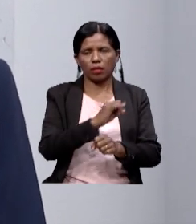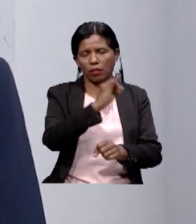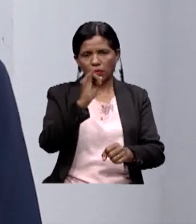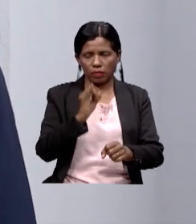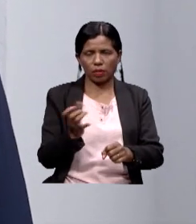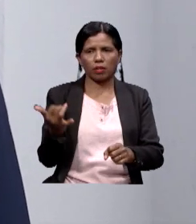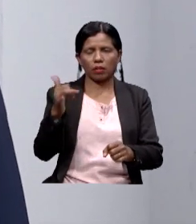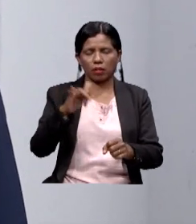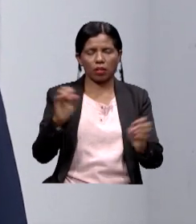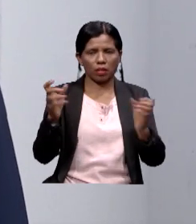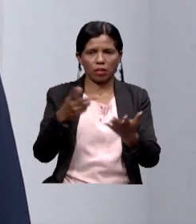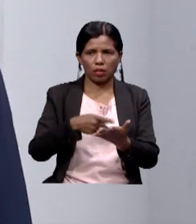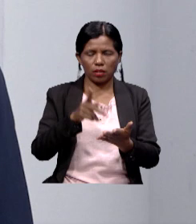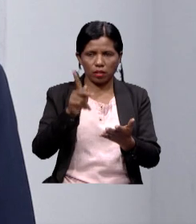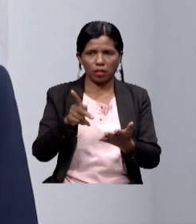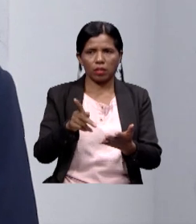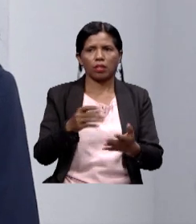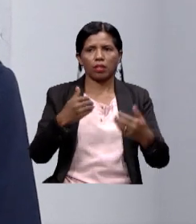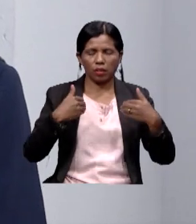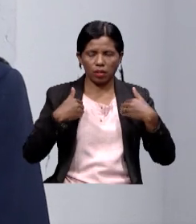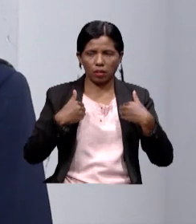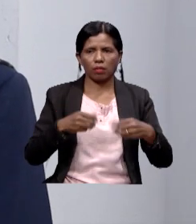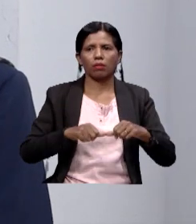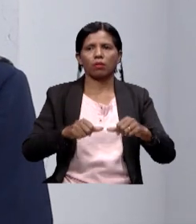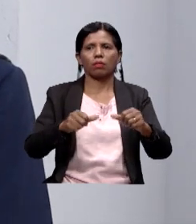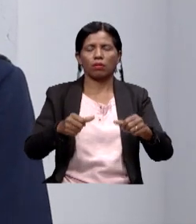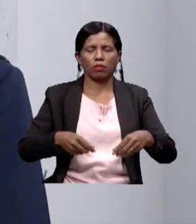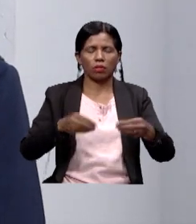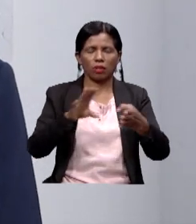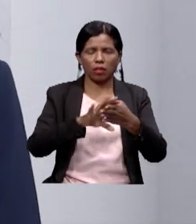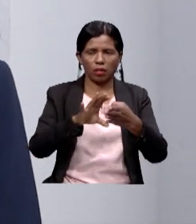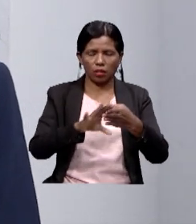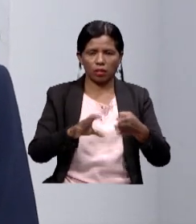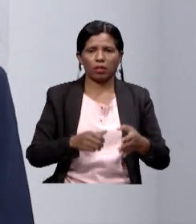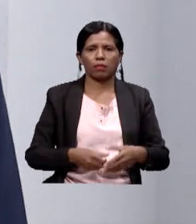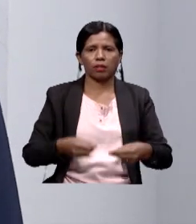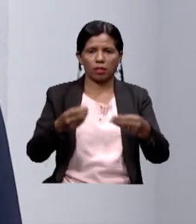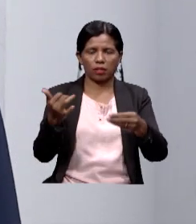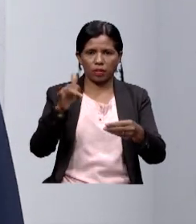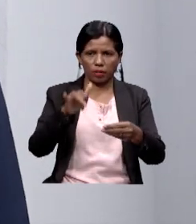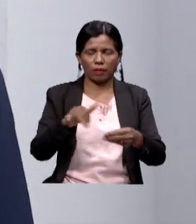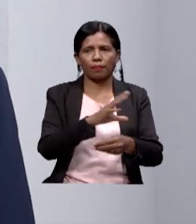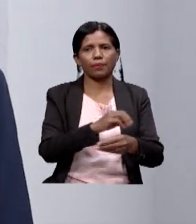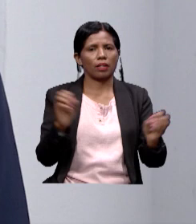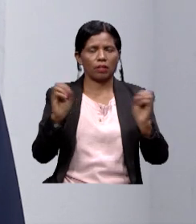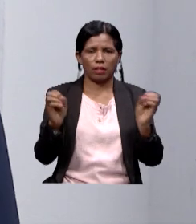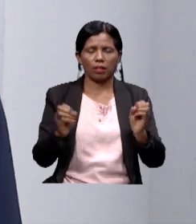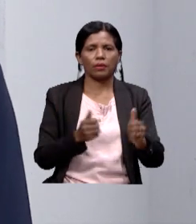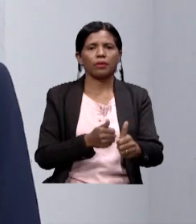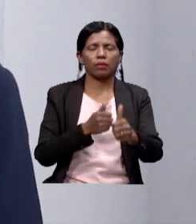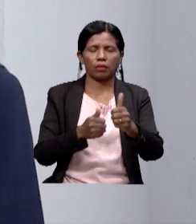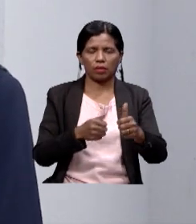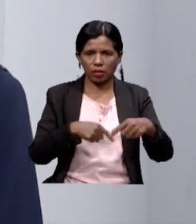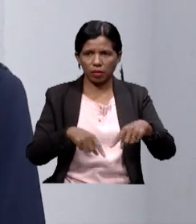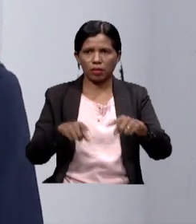Neve Lacelo e dívidas para, continua com notificação. Notificação e balo, quando lá cumpre, sei, Haruka Leo